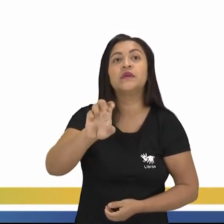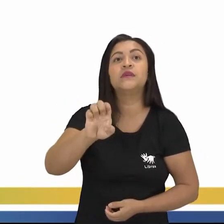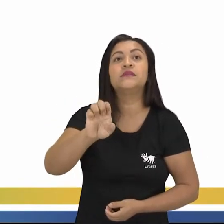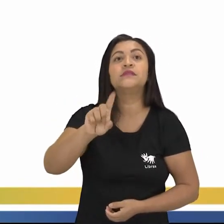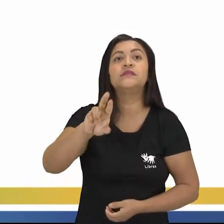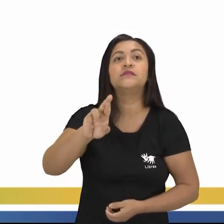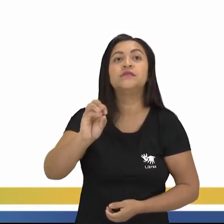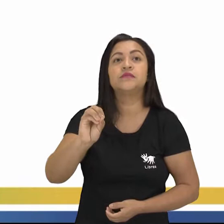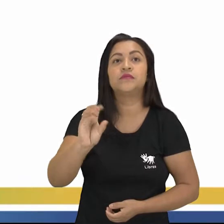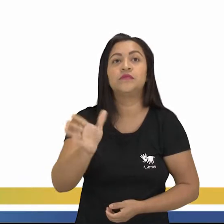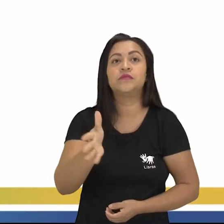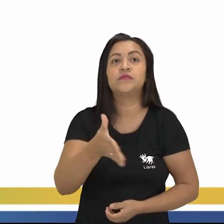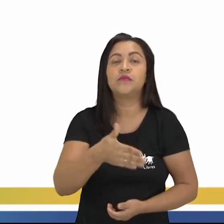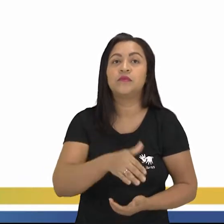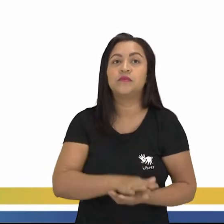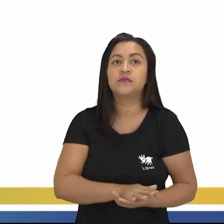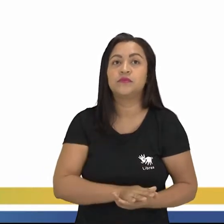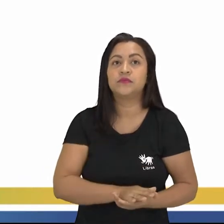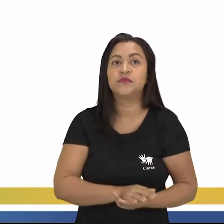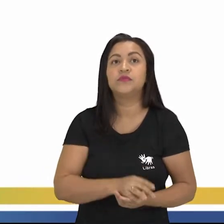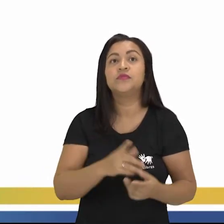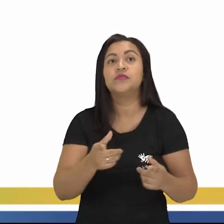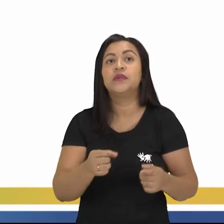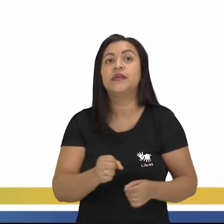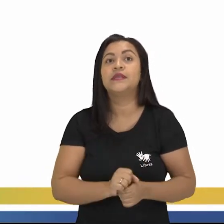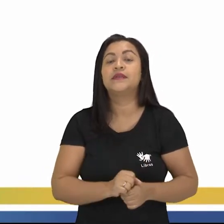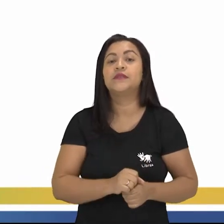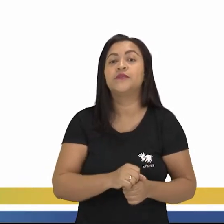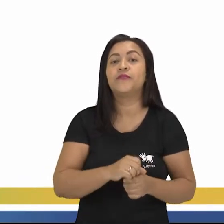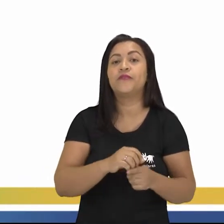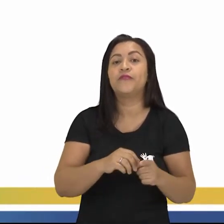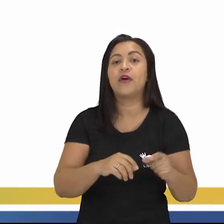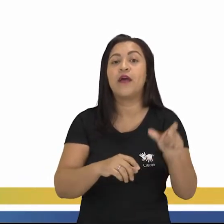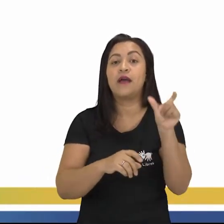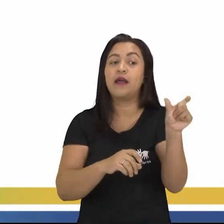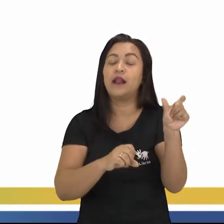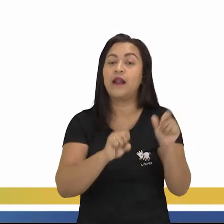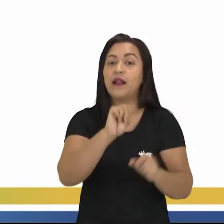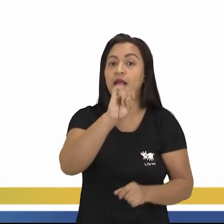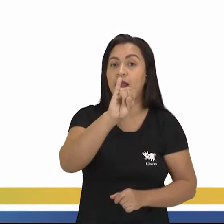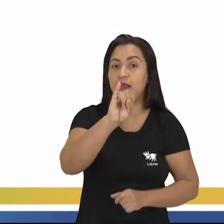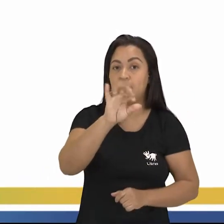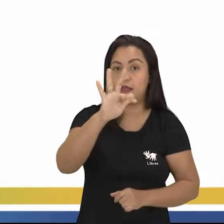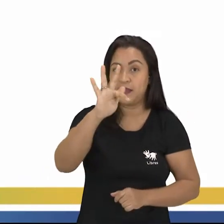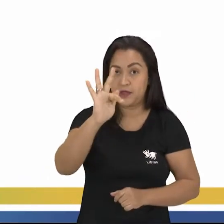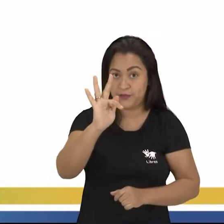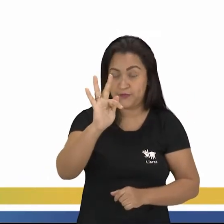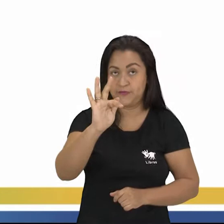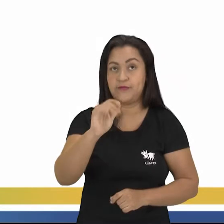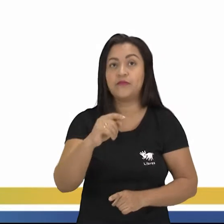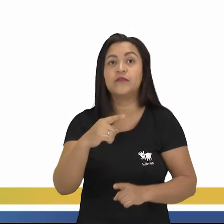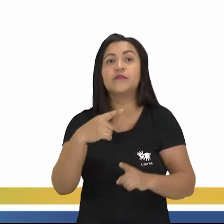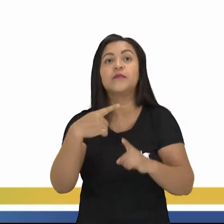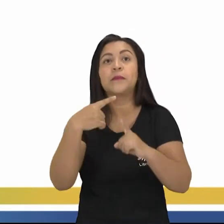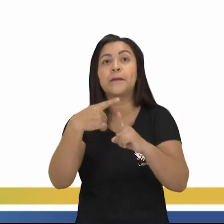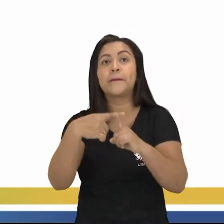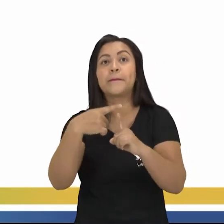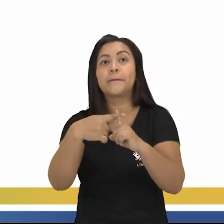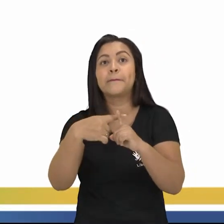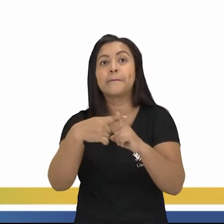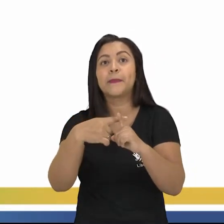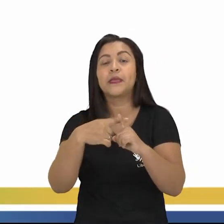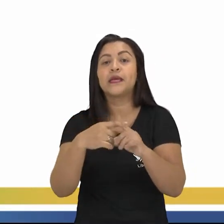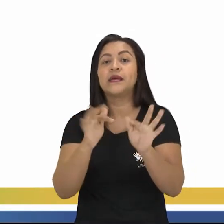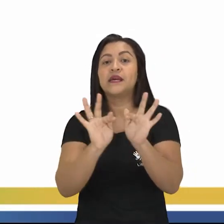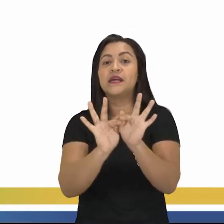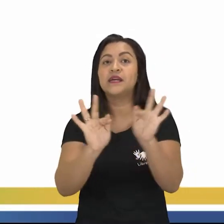um resultado real, formada de simple present mais simple present. Nós estudamos também a first conditional,